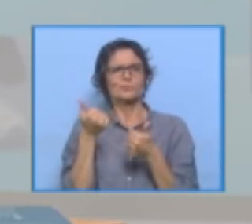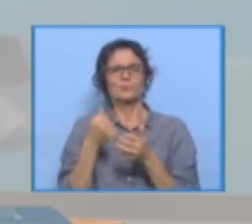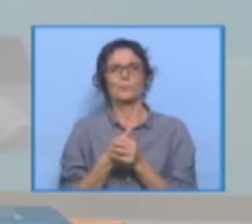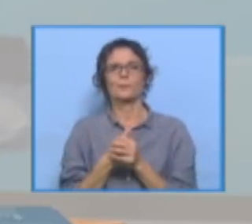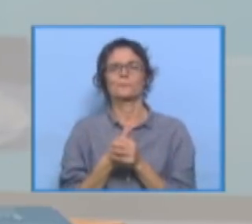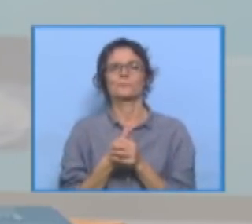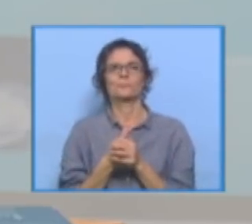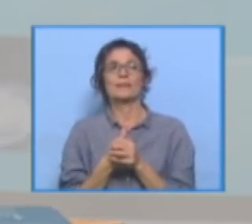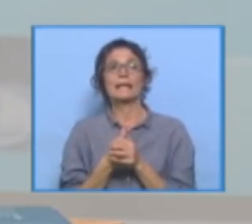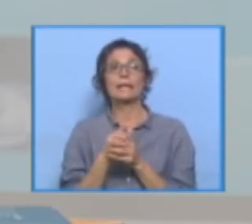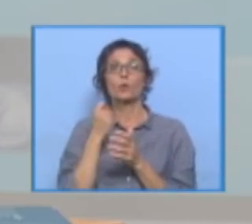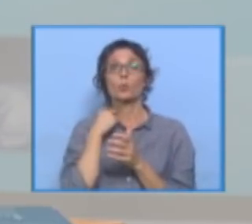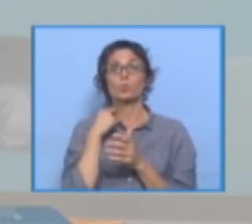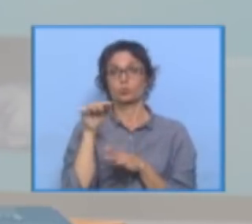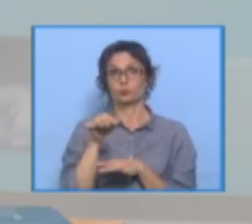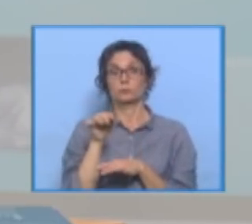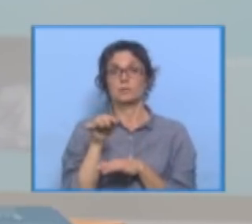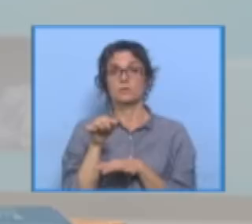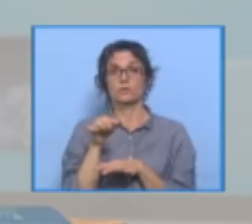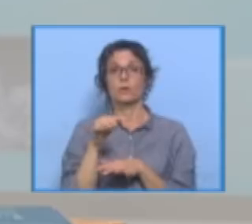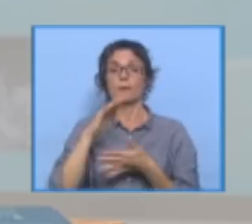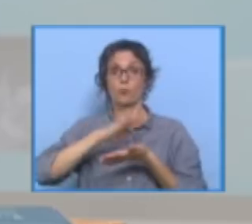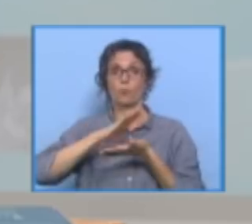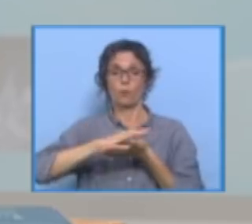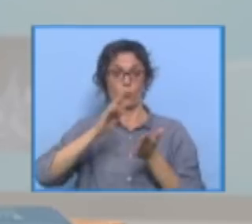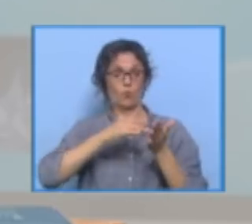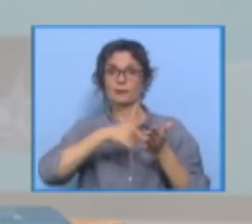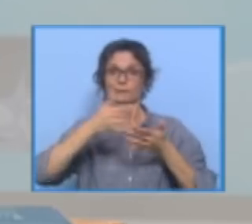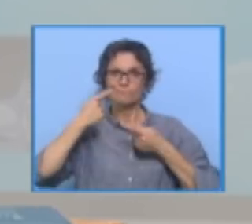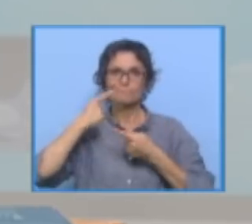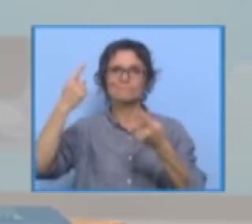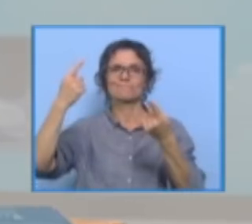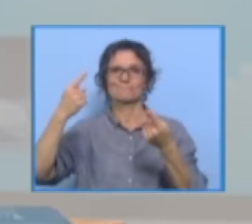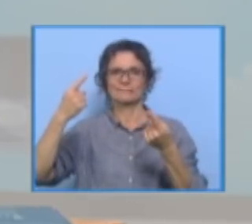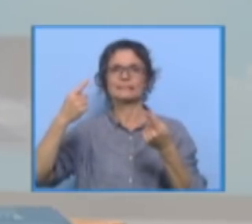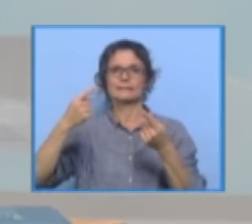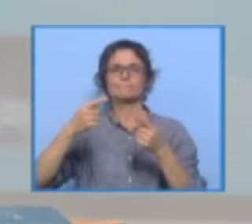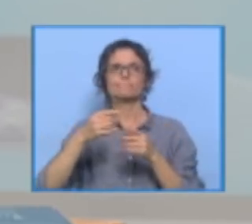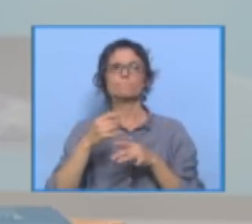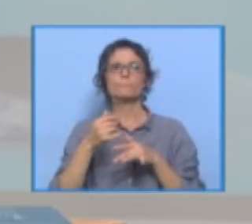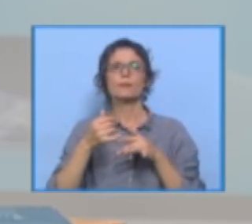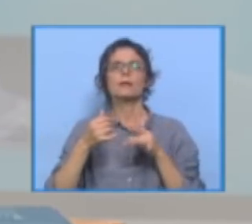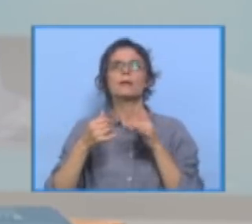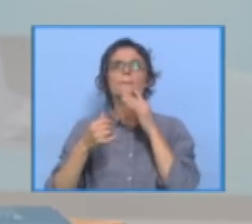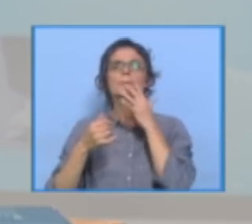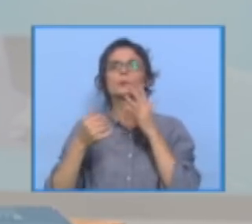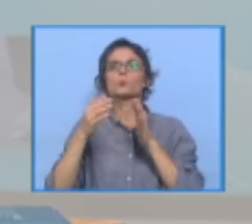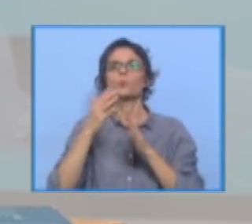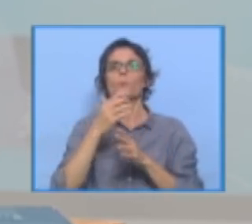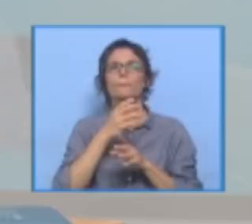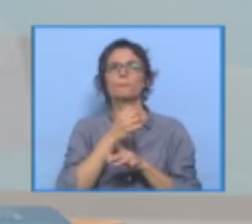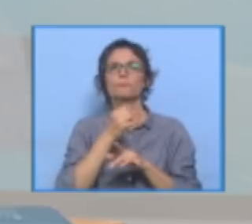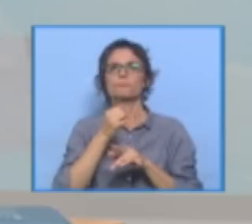No contexto desse curso foi lançado este livro pelo Sr. Dom Manuel, o Cardeal Patriarca de Lisboa, que teve a amabilidade de estar